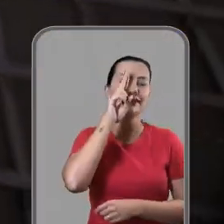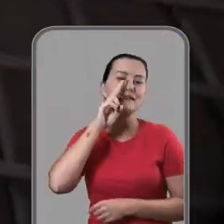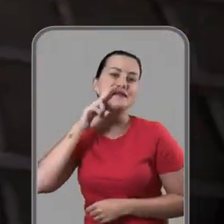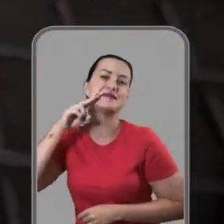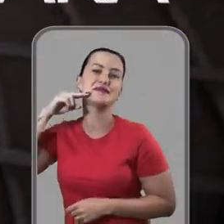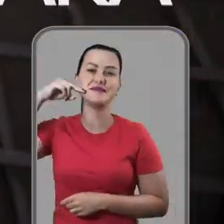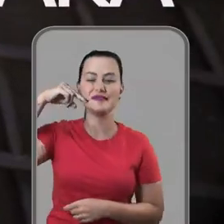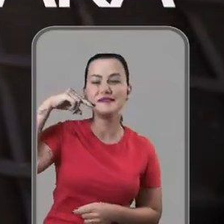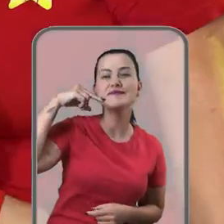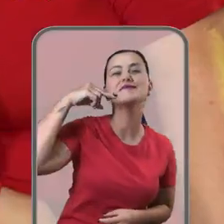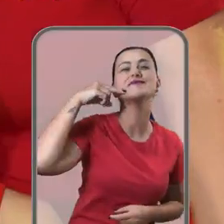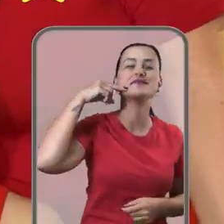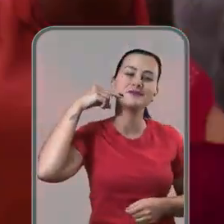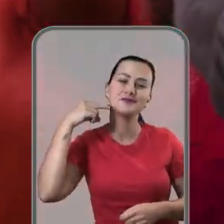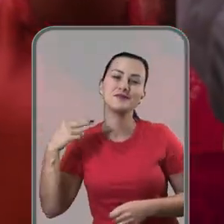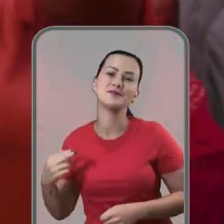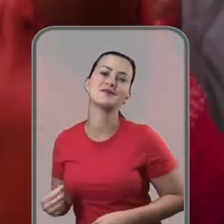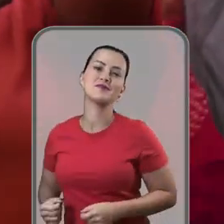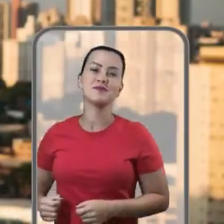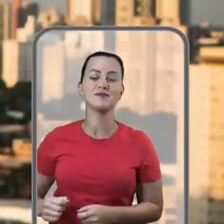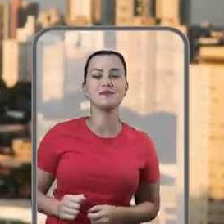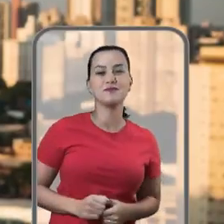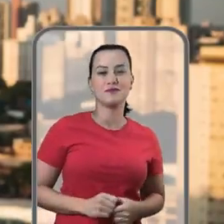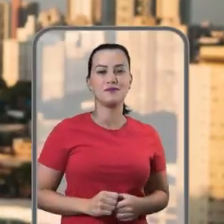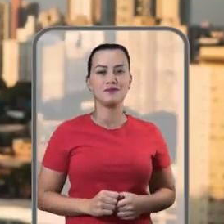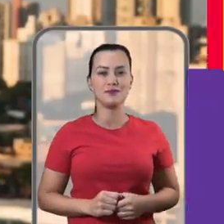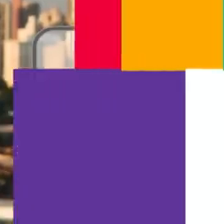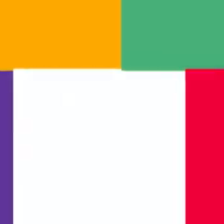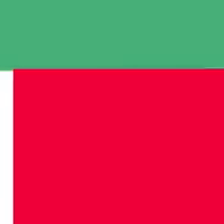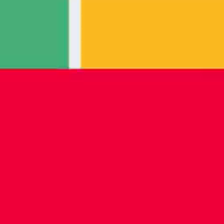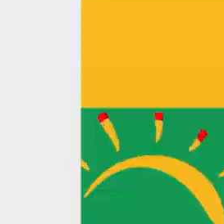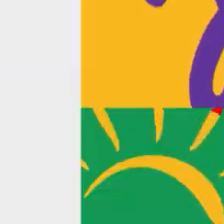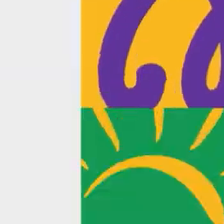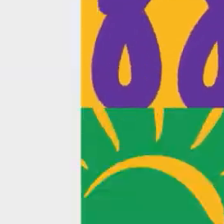Camila Jara. Chegou a hora.